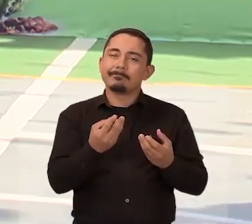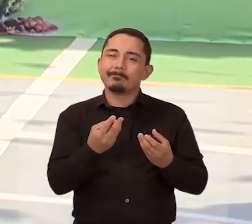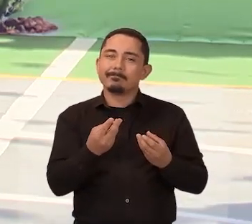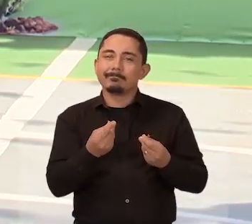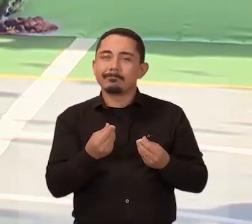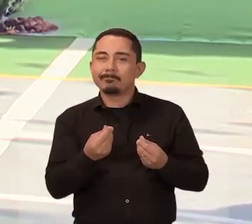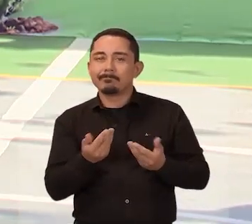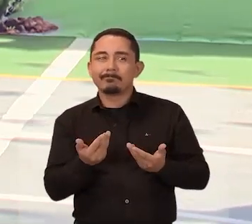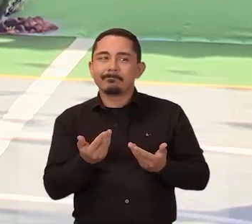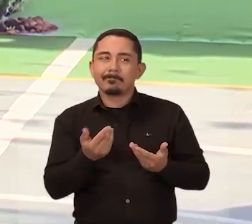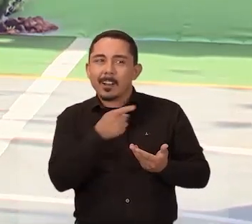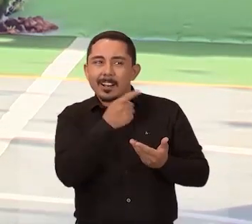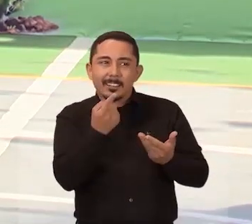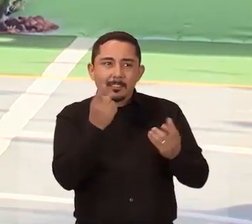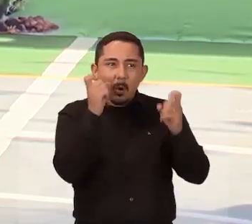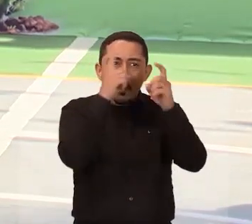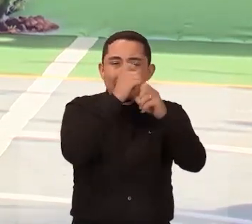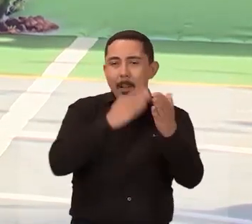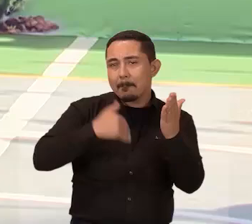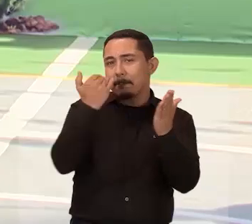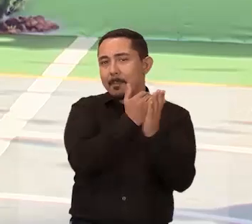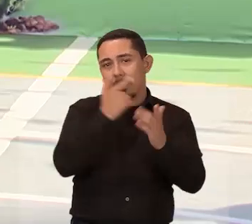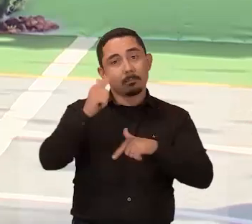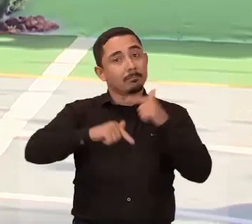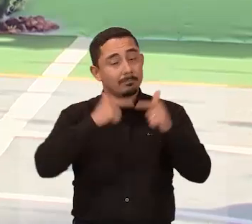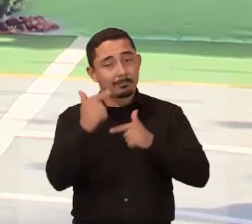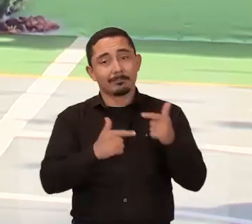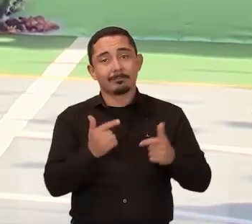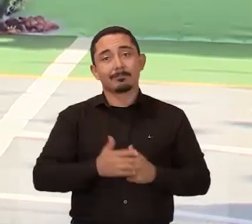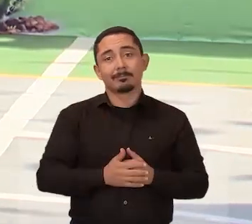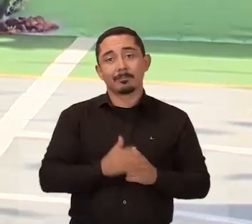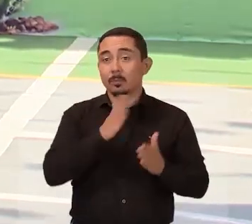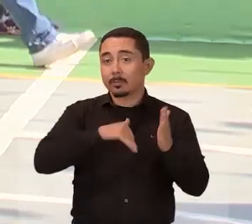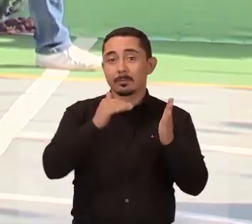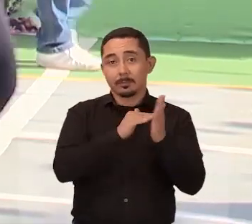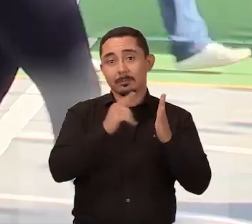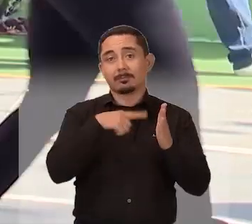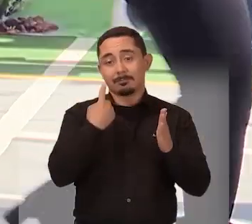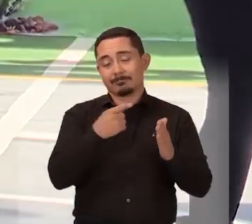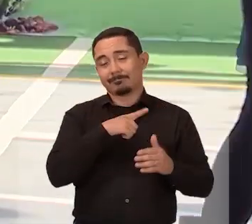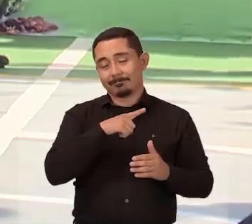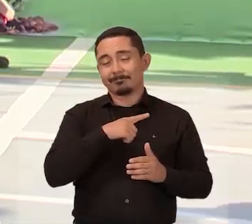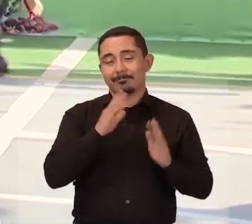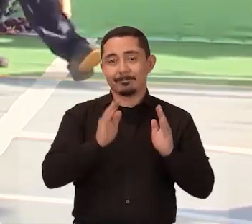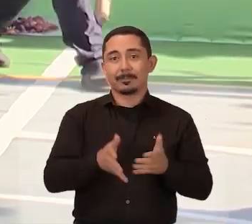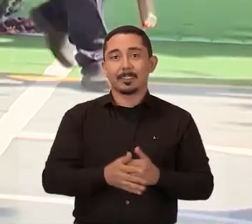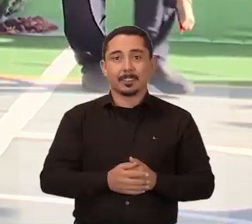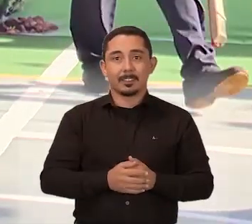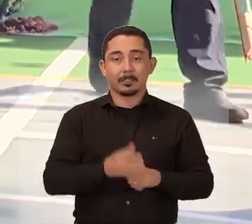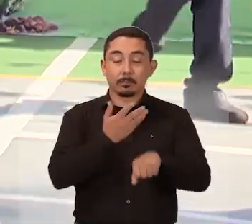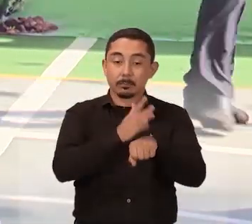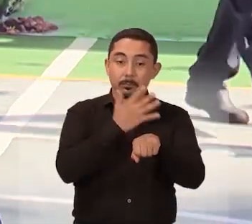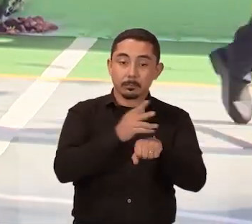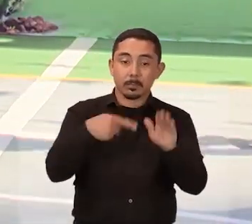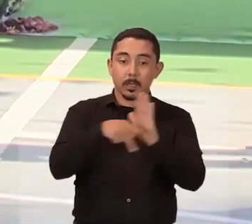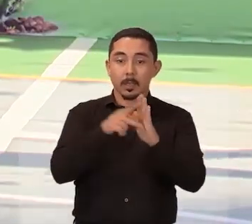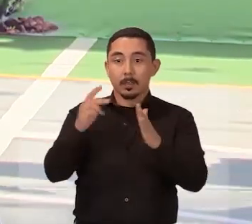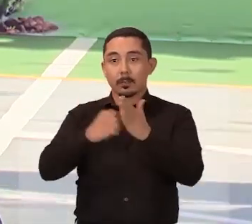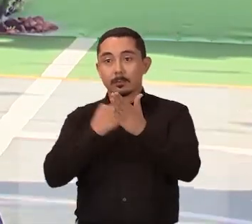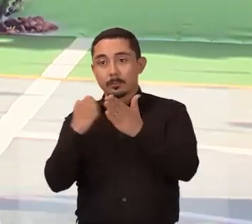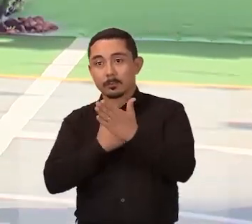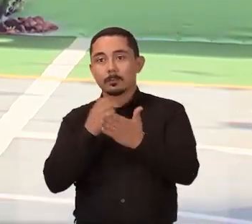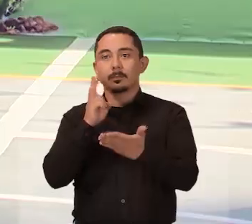algo mais complexo para o trabalho. Tudo isso a gente tem o treinamento